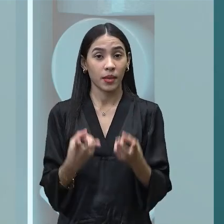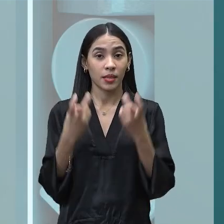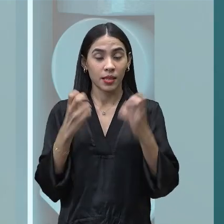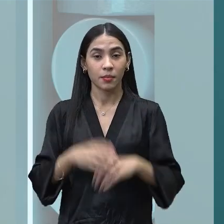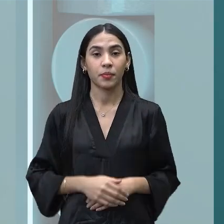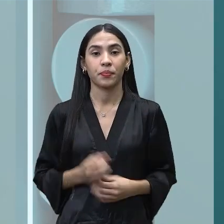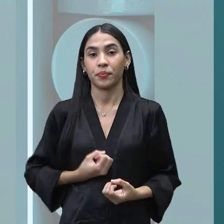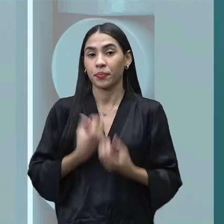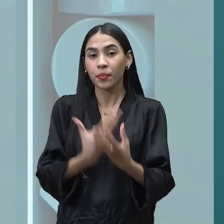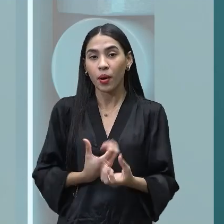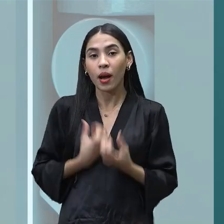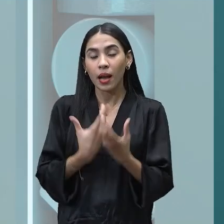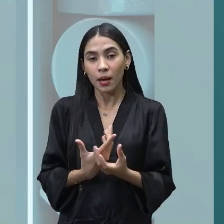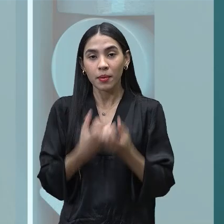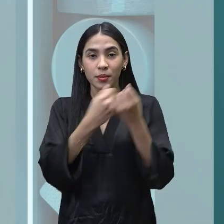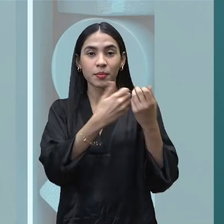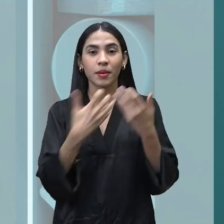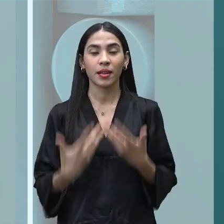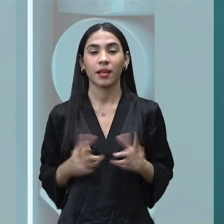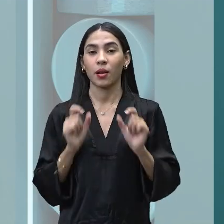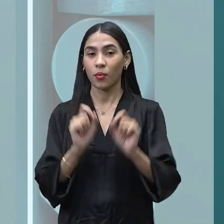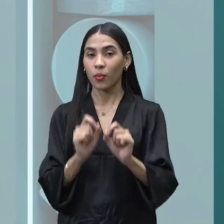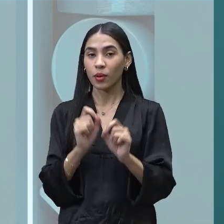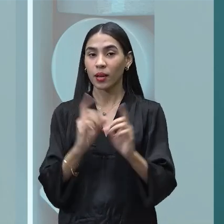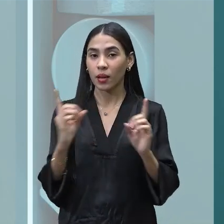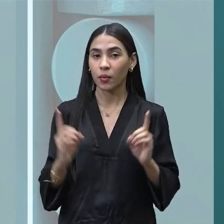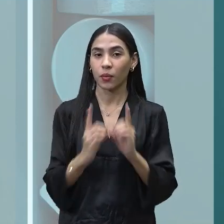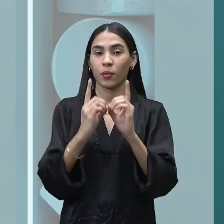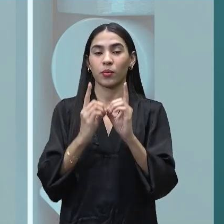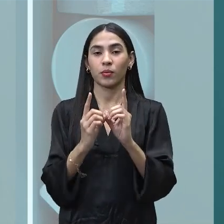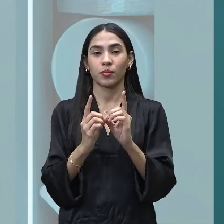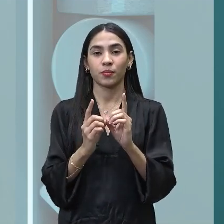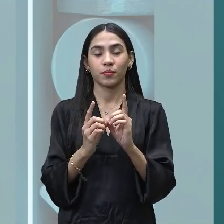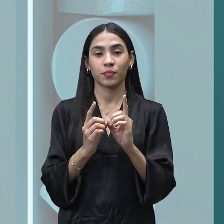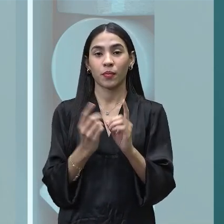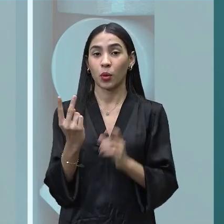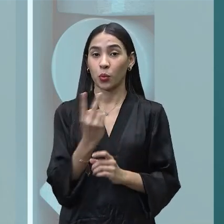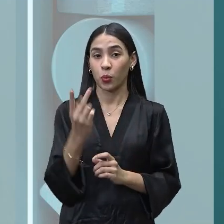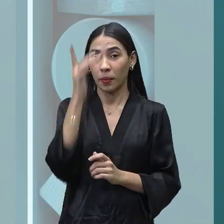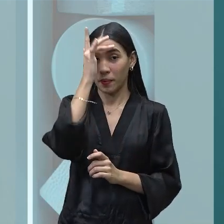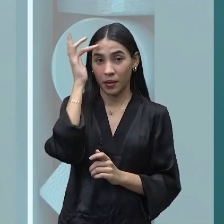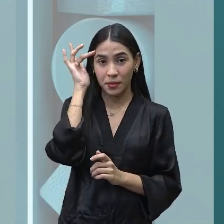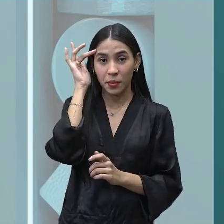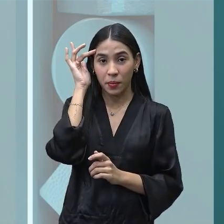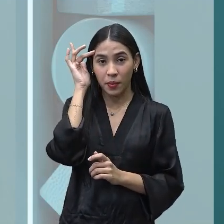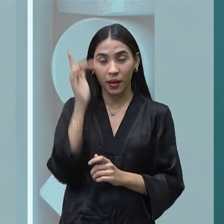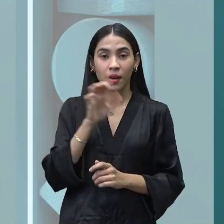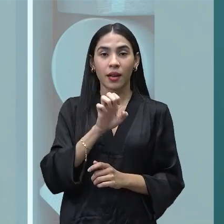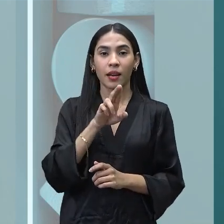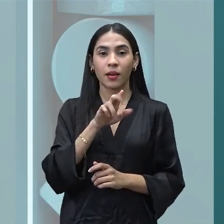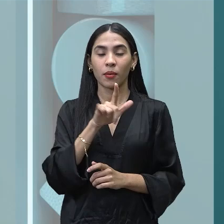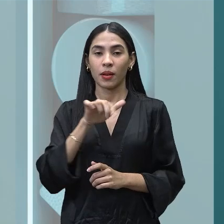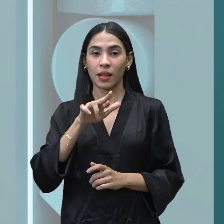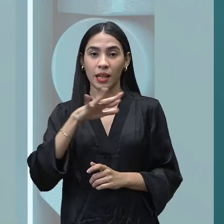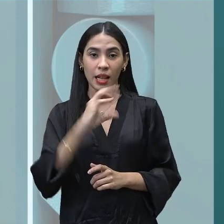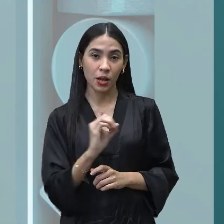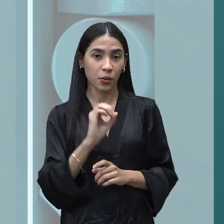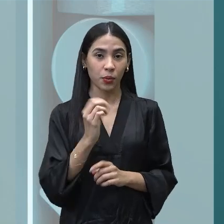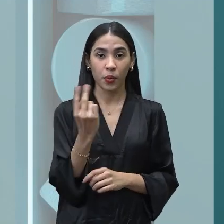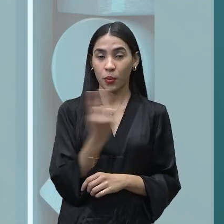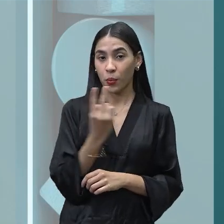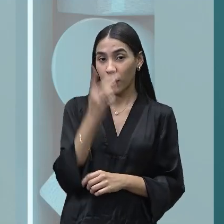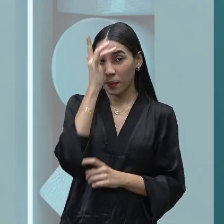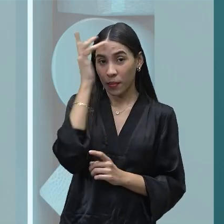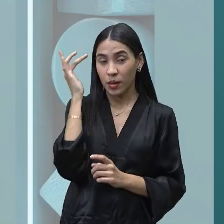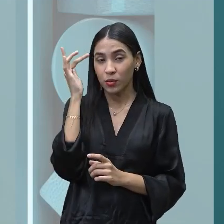este poema retrata exatamente o encontro de duas pessoas, certo? O eu lírico nos conta isso, que duas